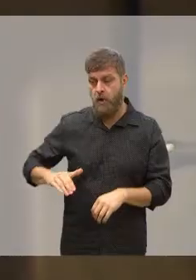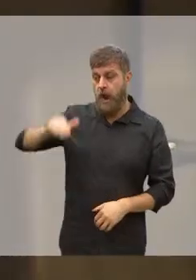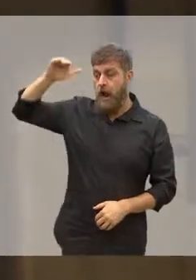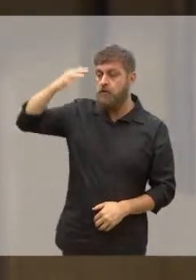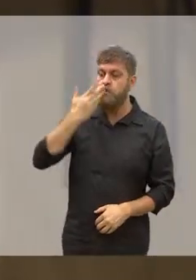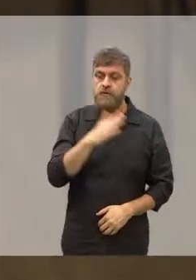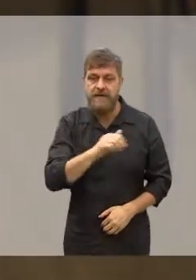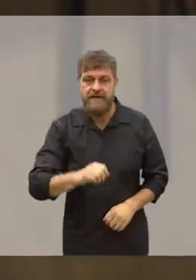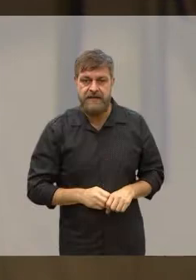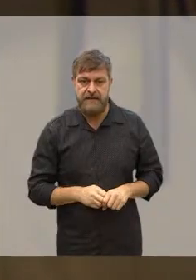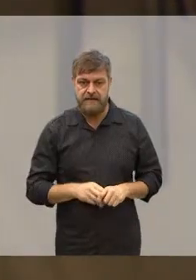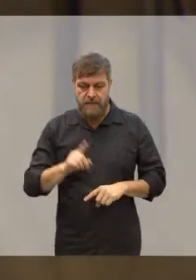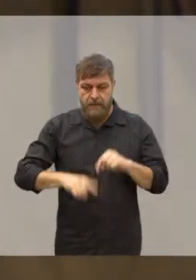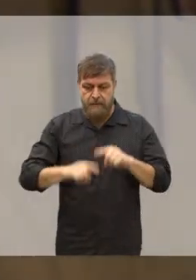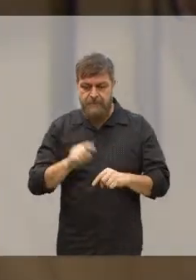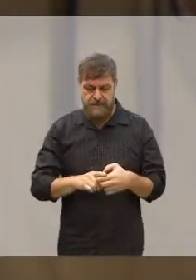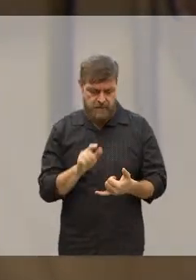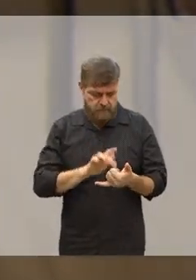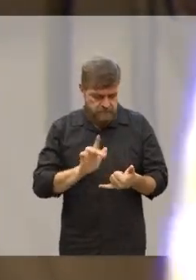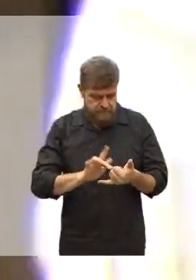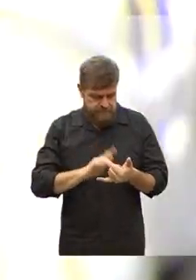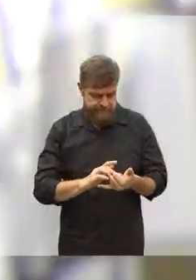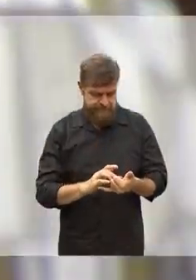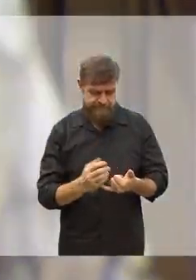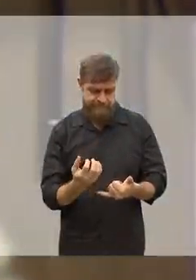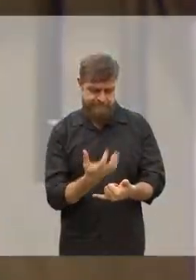dos aparelhos eletrônicos?